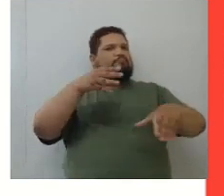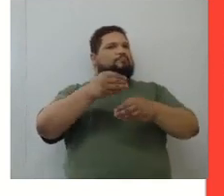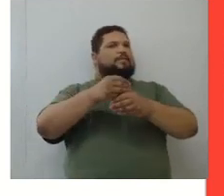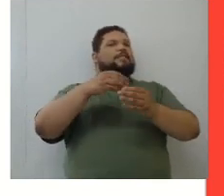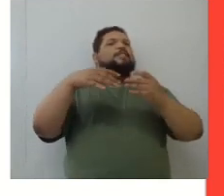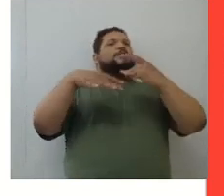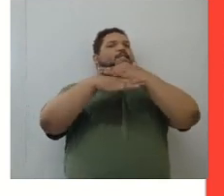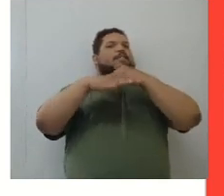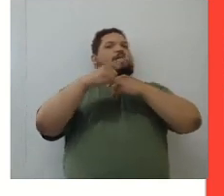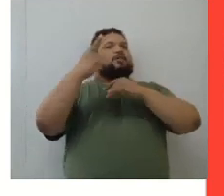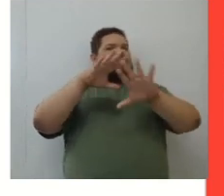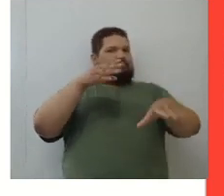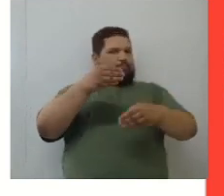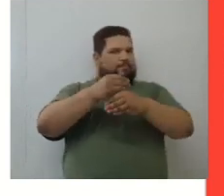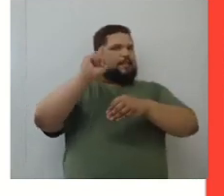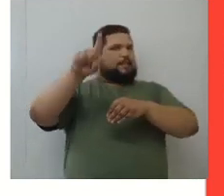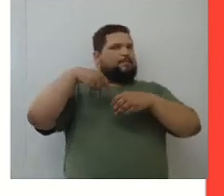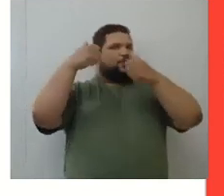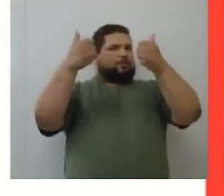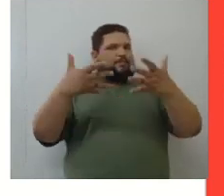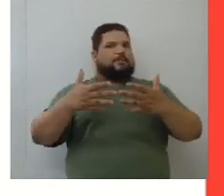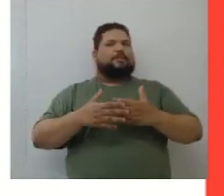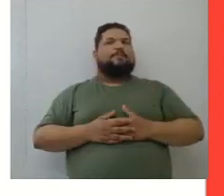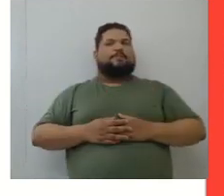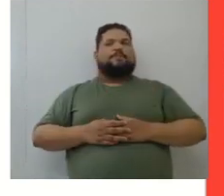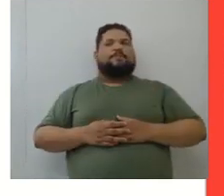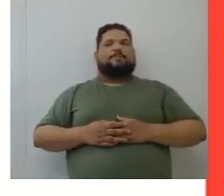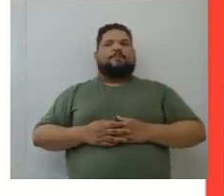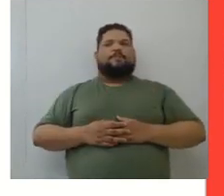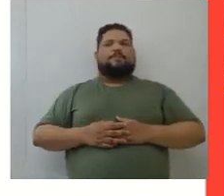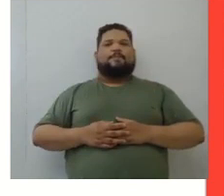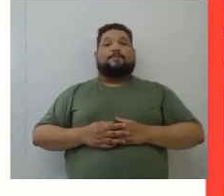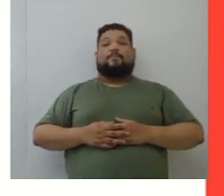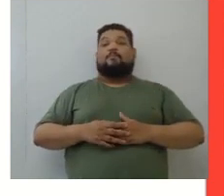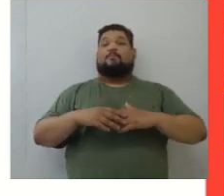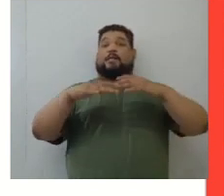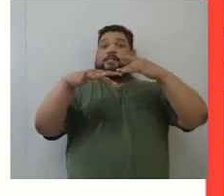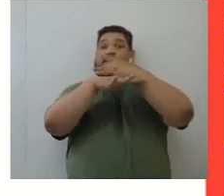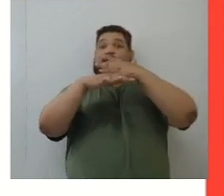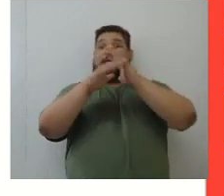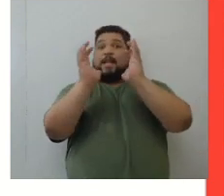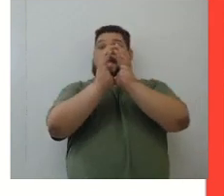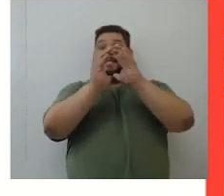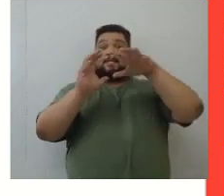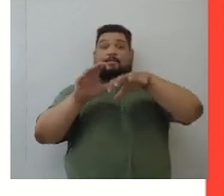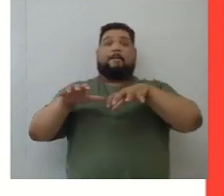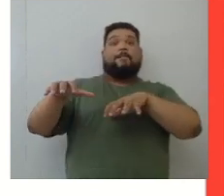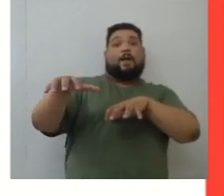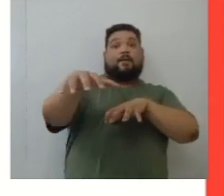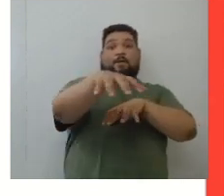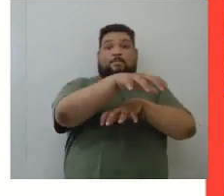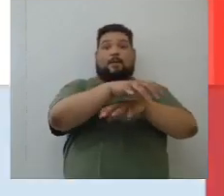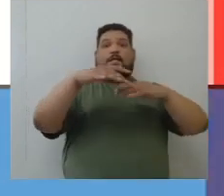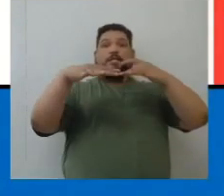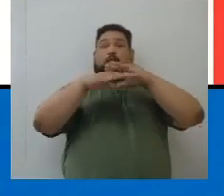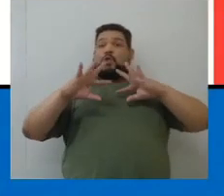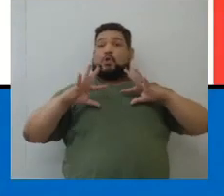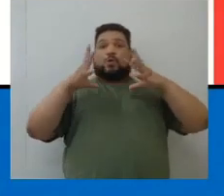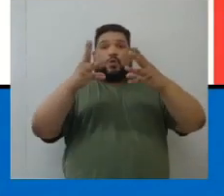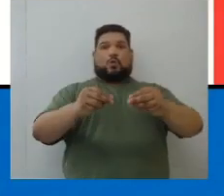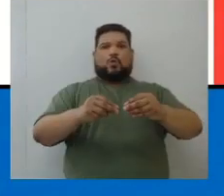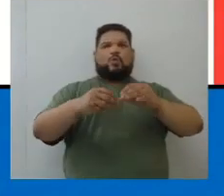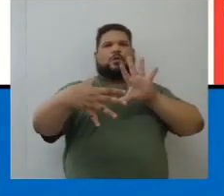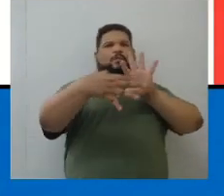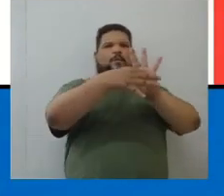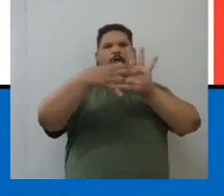mas aí depois eu faço um adendozinho sobre isso, tá? Na região metropolitana do Recife, nem todas as cidades apresentam um processo de